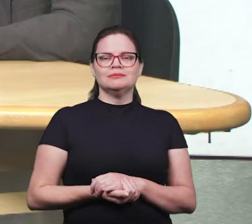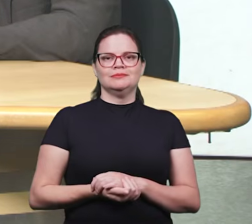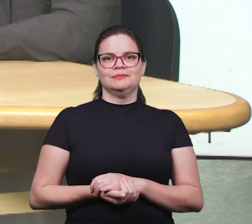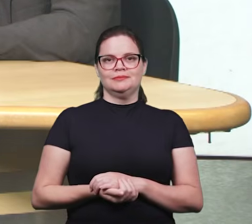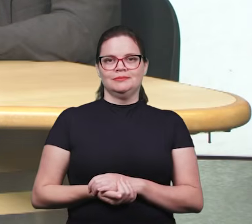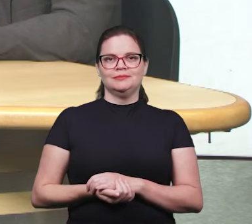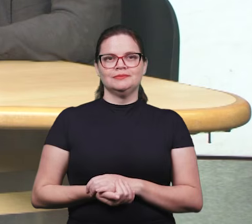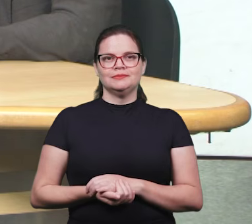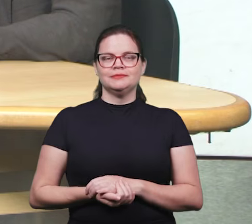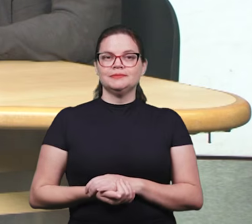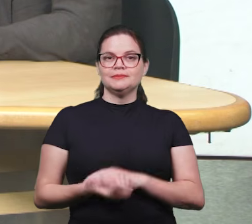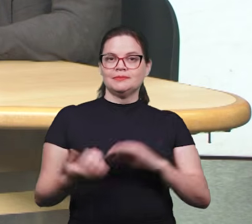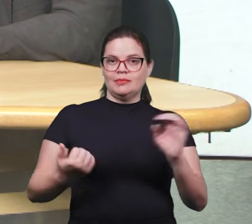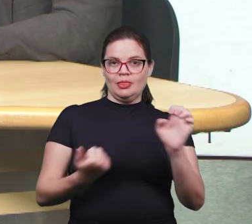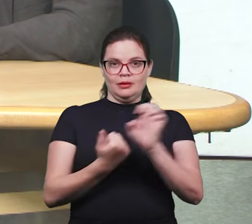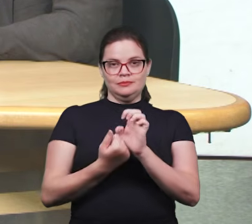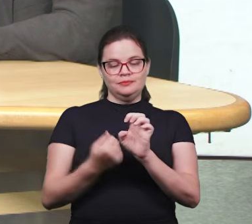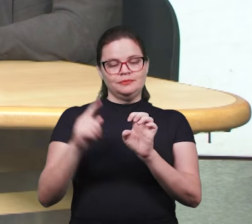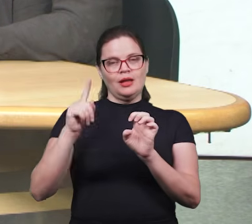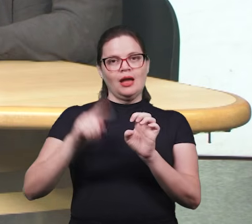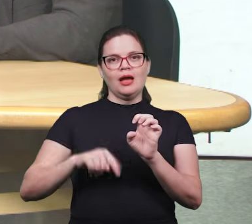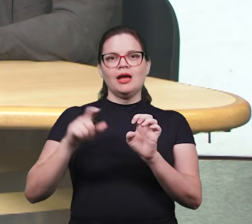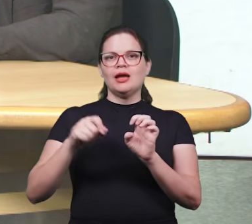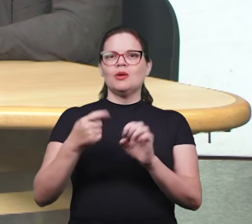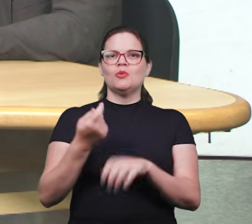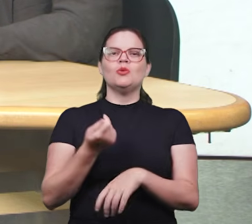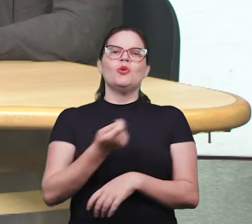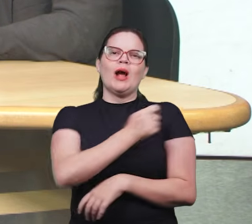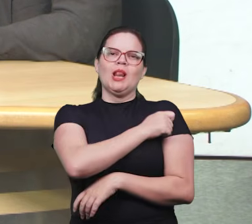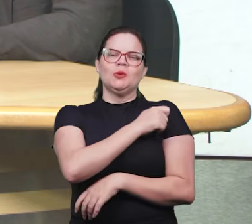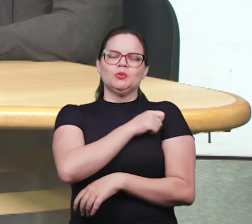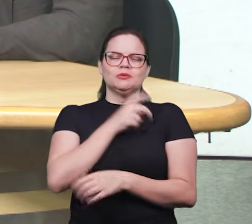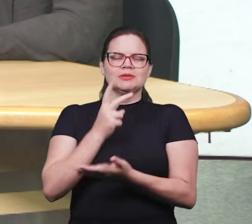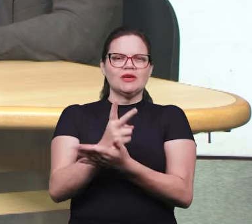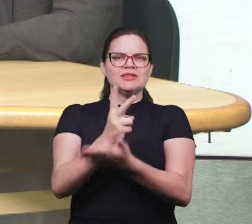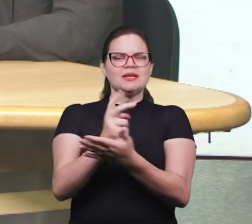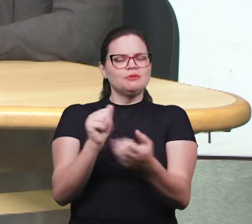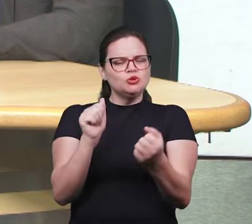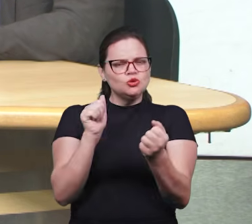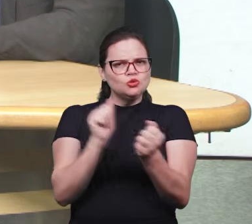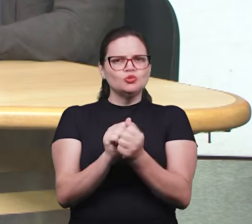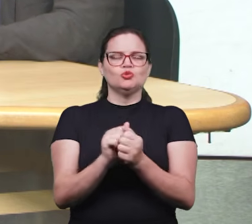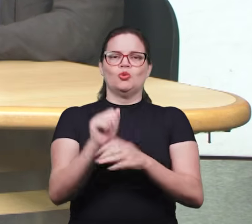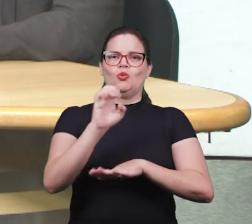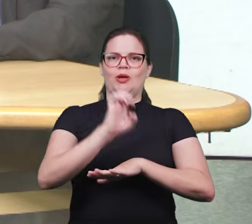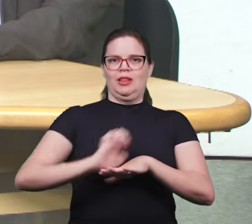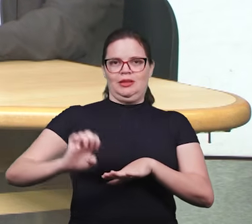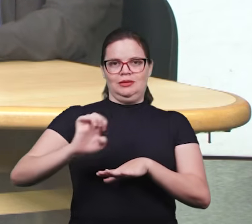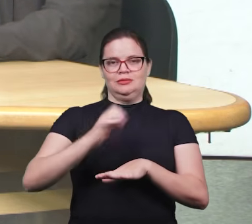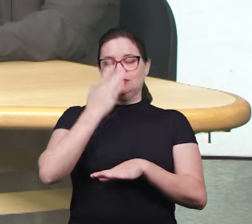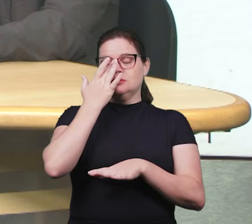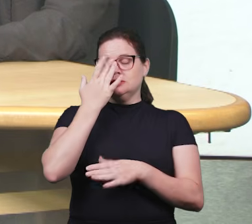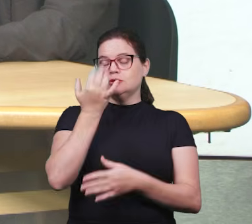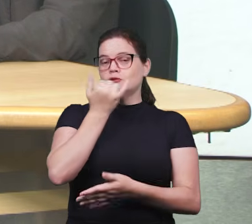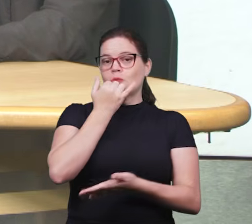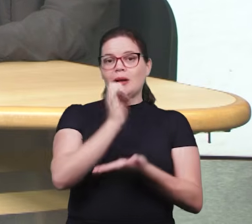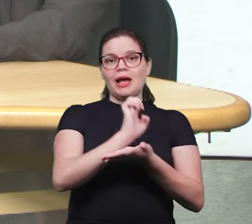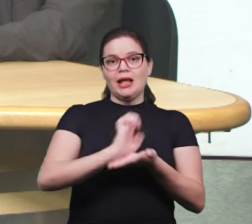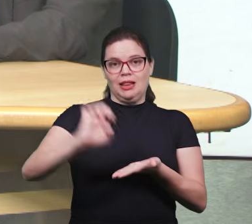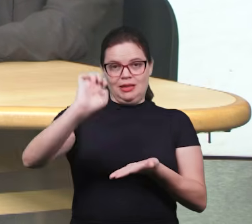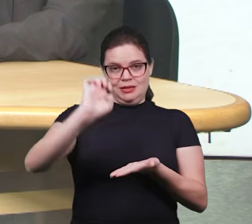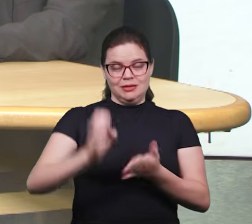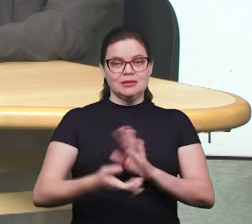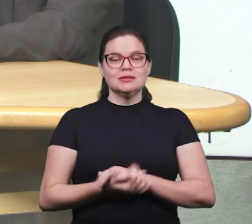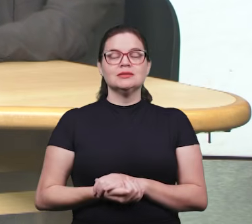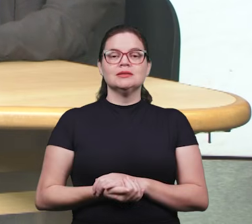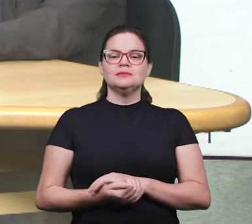Eliseu era o moço chamado moço do profeta, né? Ele andava com Elias, que era o profeta ali em Israel,